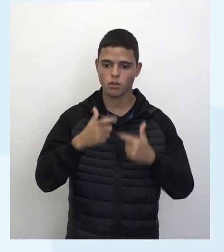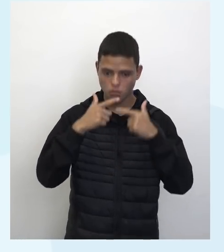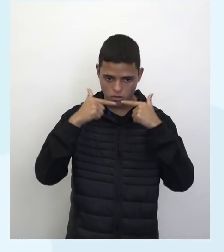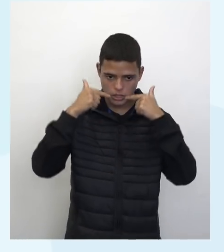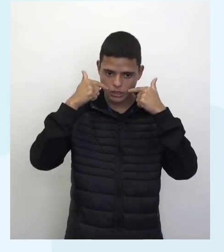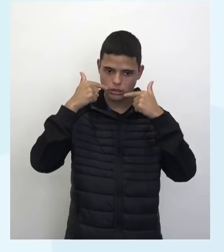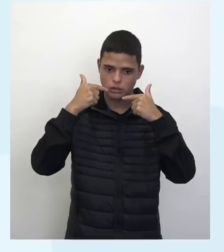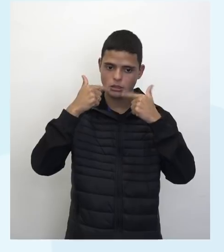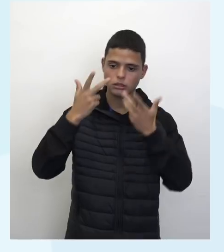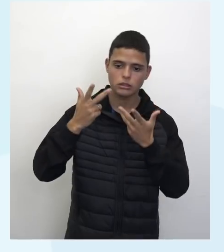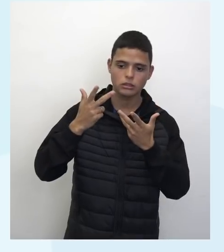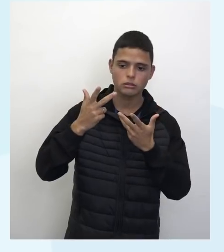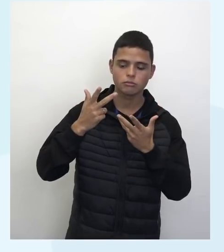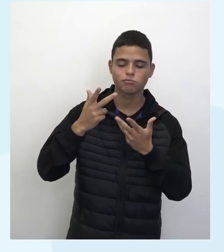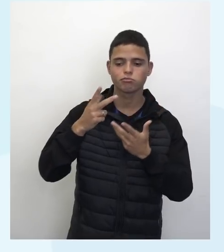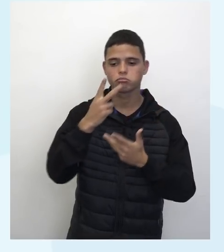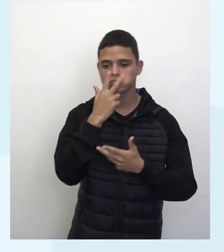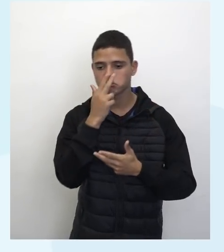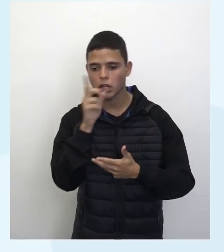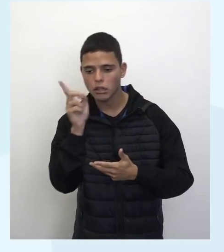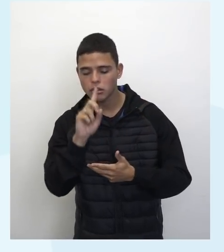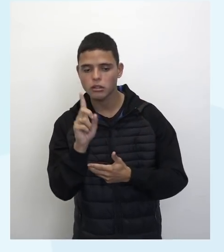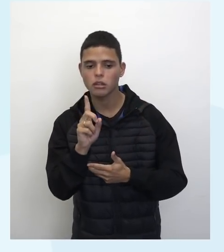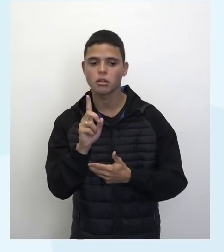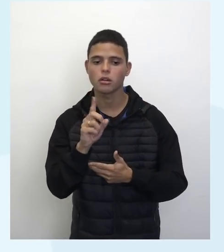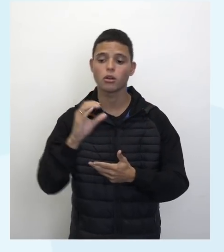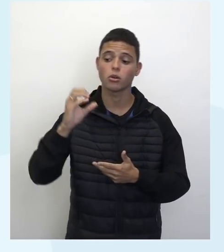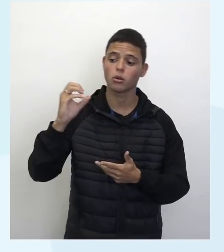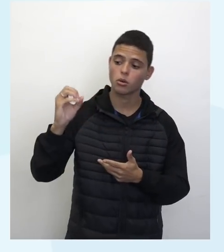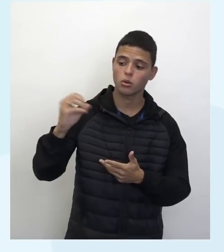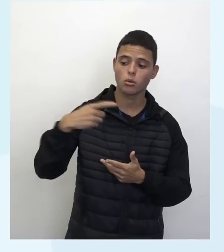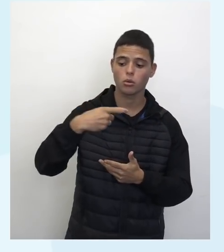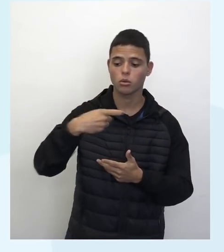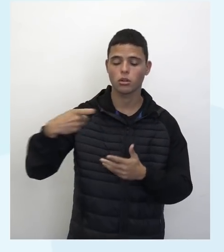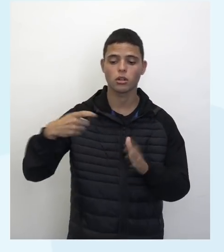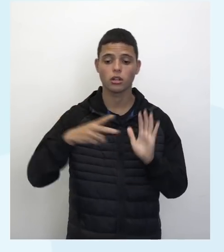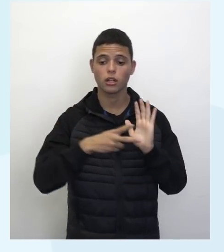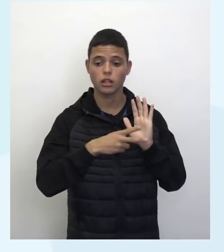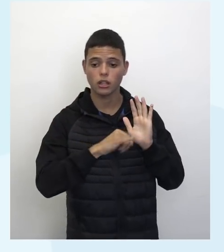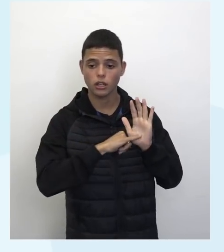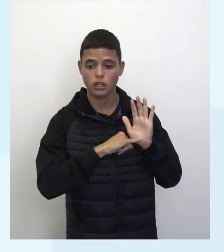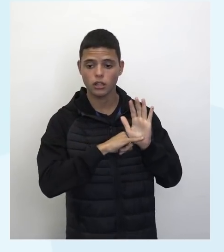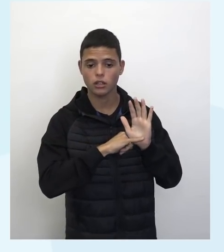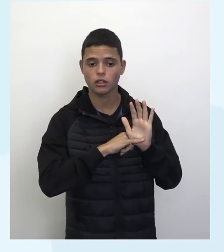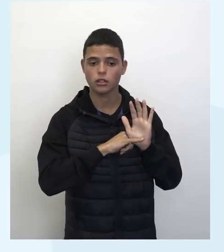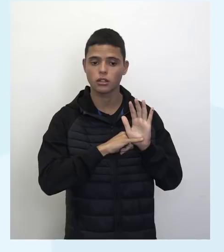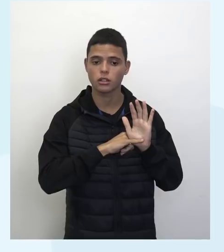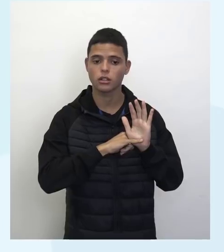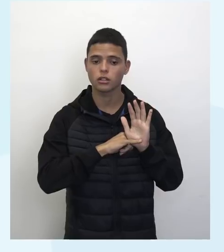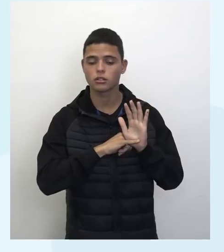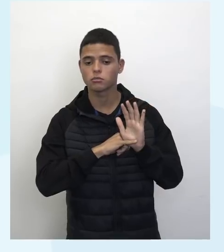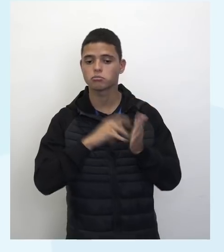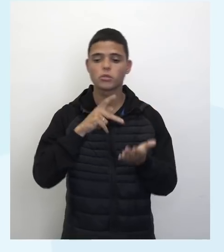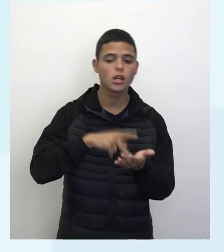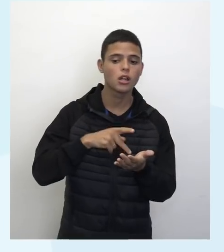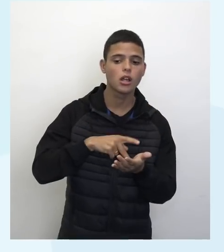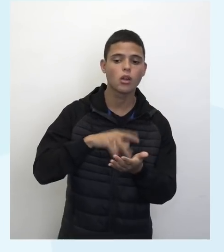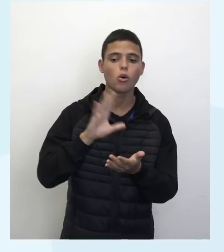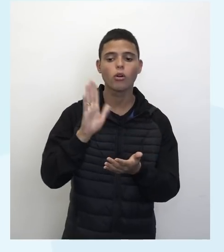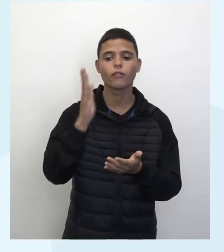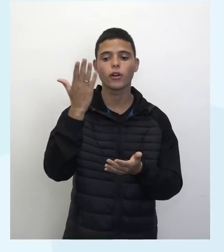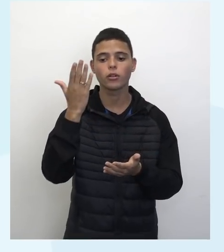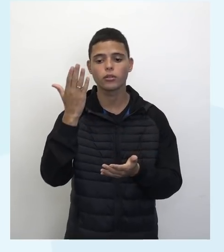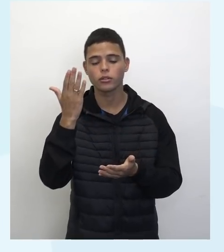tá dizendo que não, porque o 0 é negativo, correto? Aham. Então, quer dizer que isso é verdadeiro ou é falso?